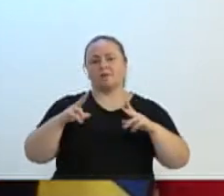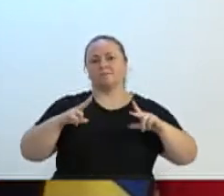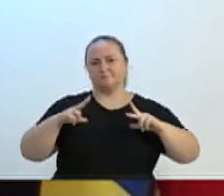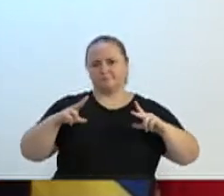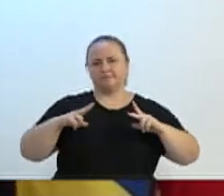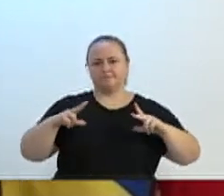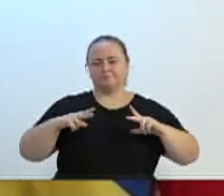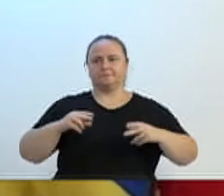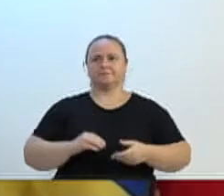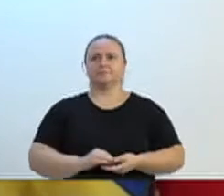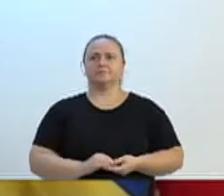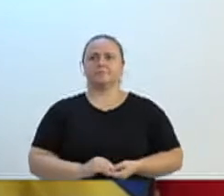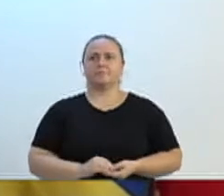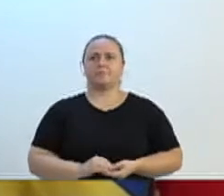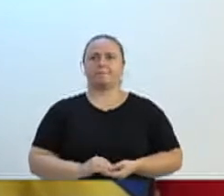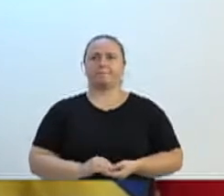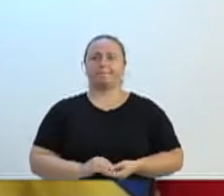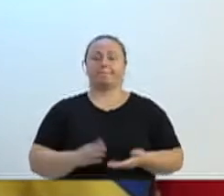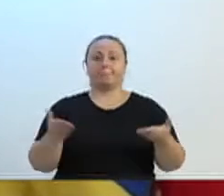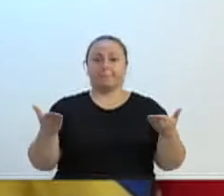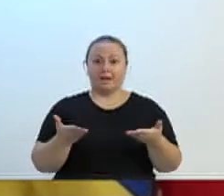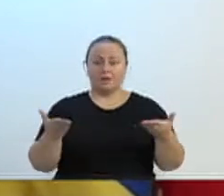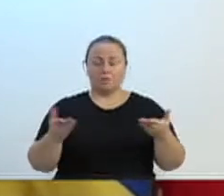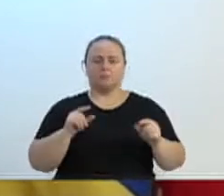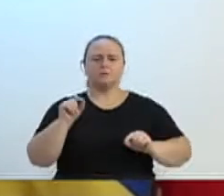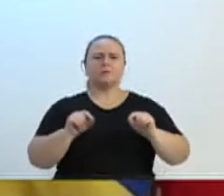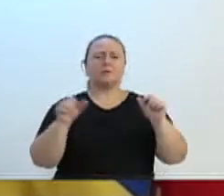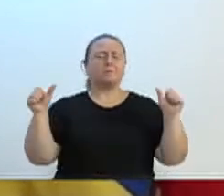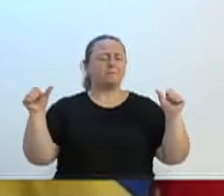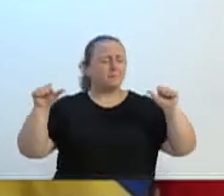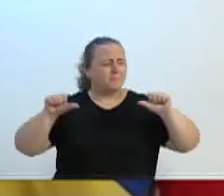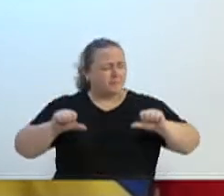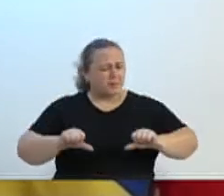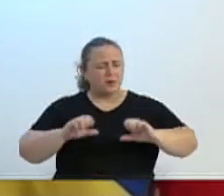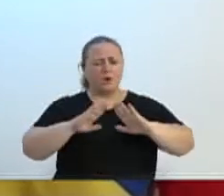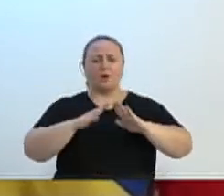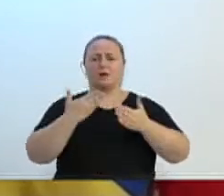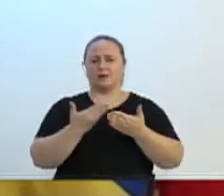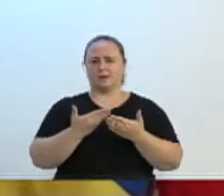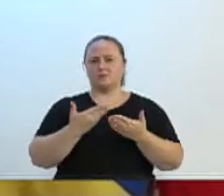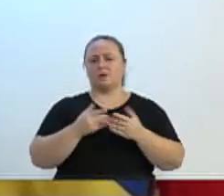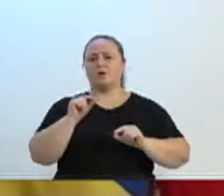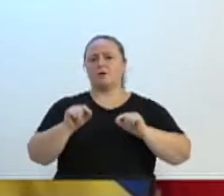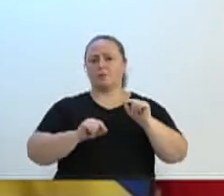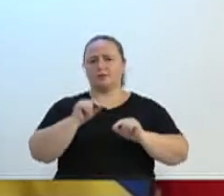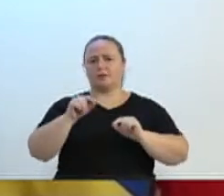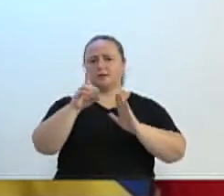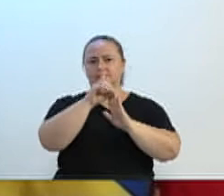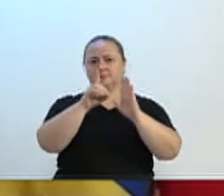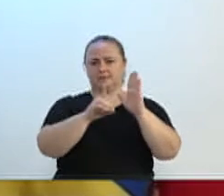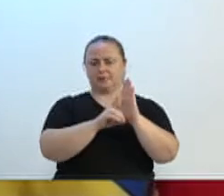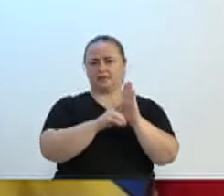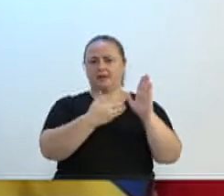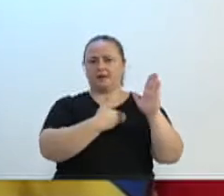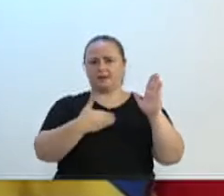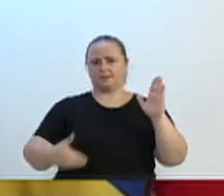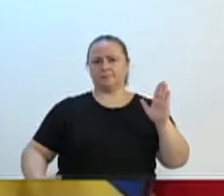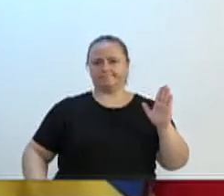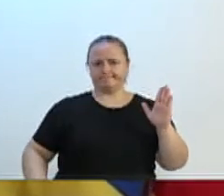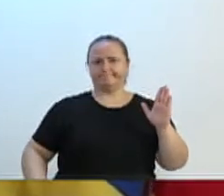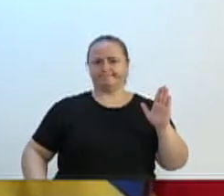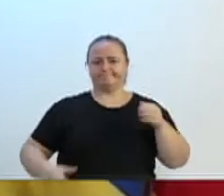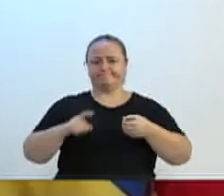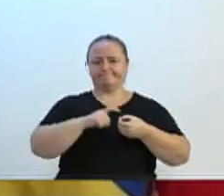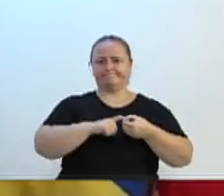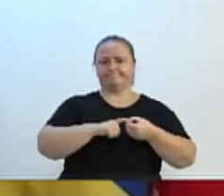minha fala dizendo que o que piorou a situação das escolas foi o decreto do governador da suspensão das